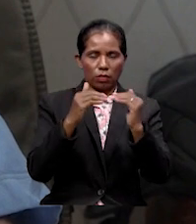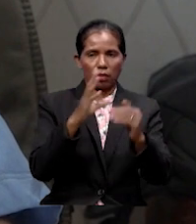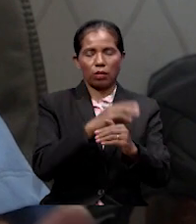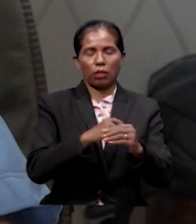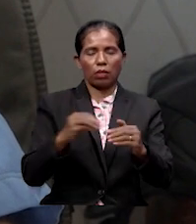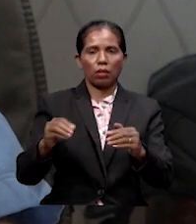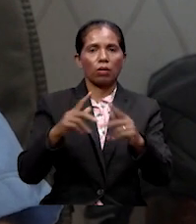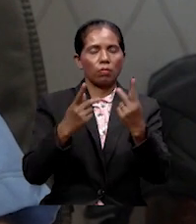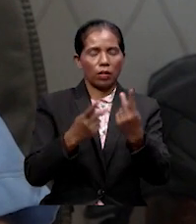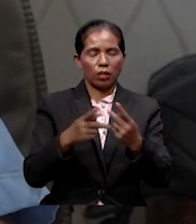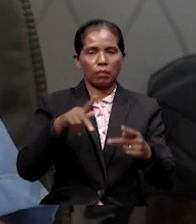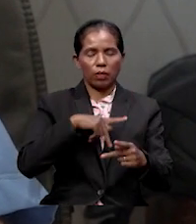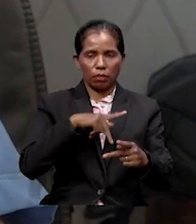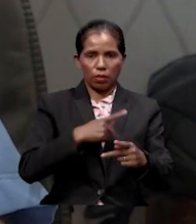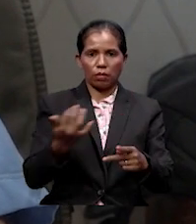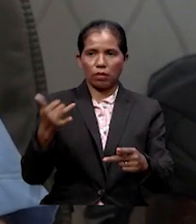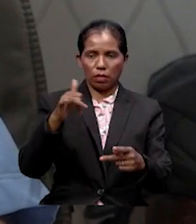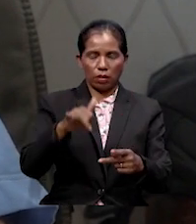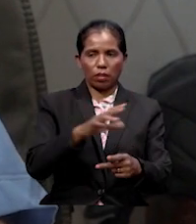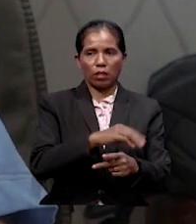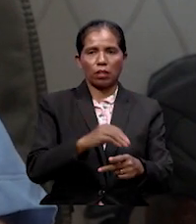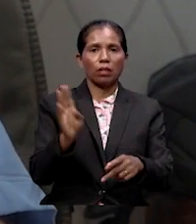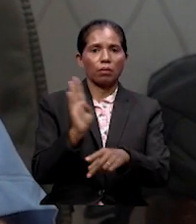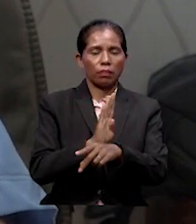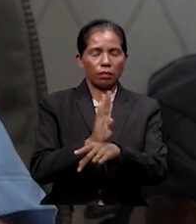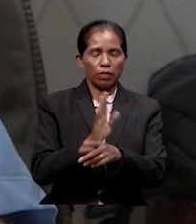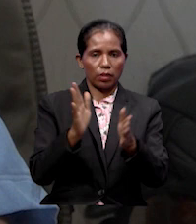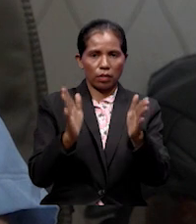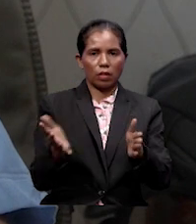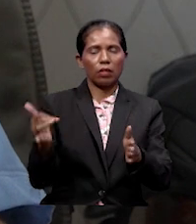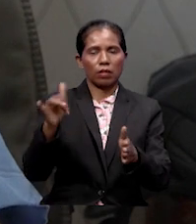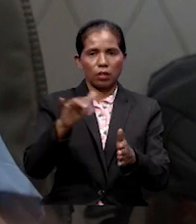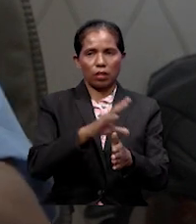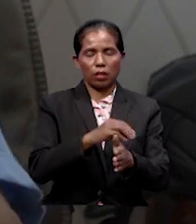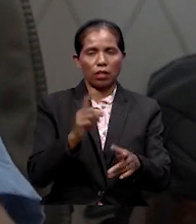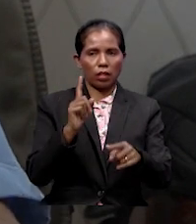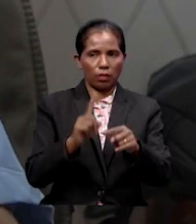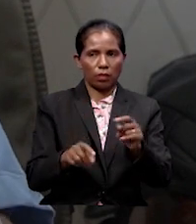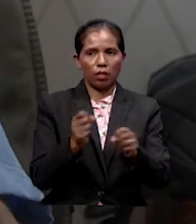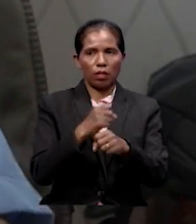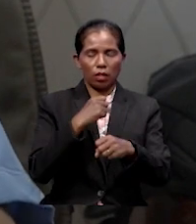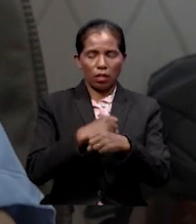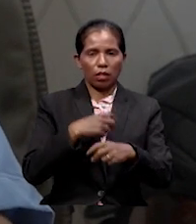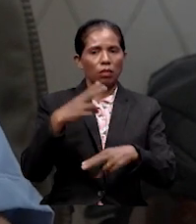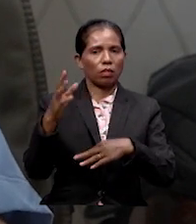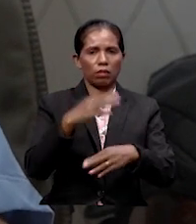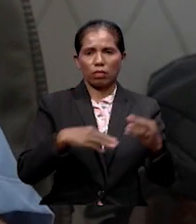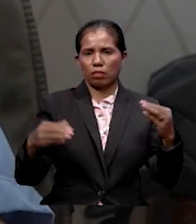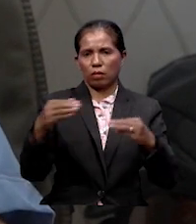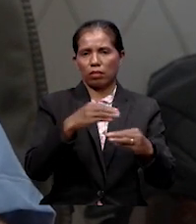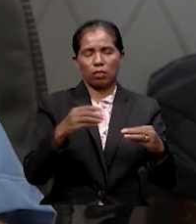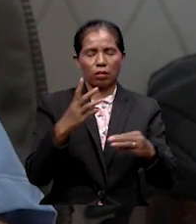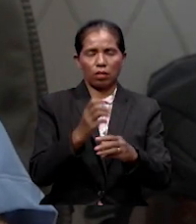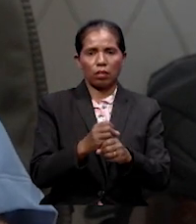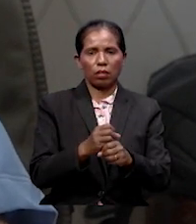privado sira oho negosi empresa sira importador sira para la bele hal espekulasaun ida na be maka